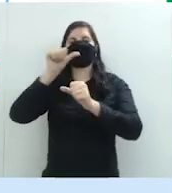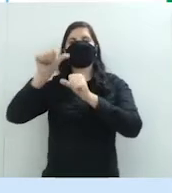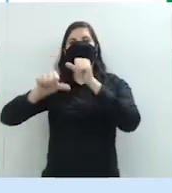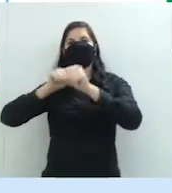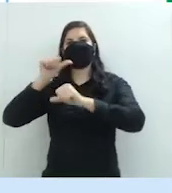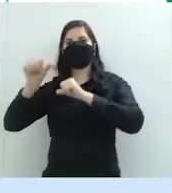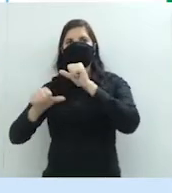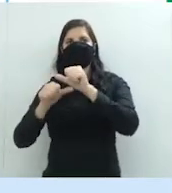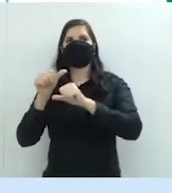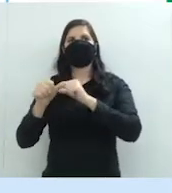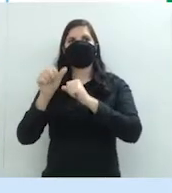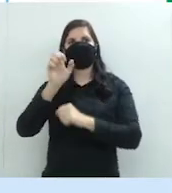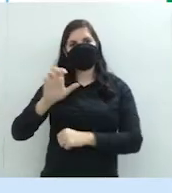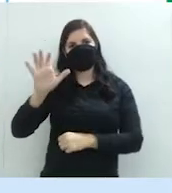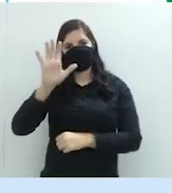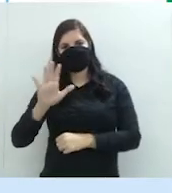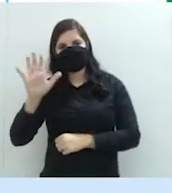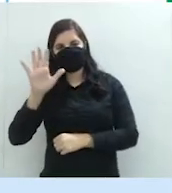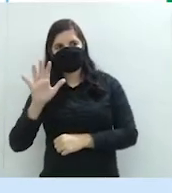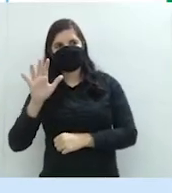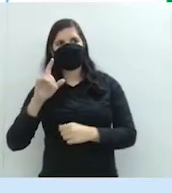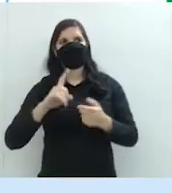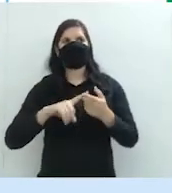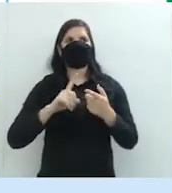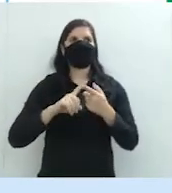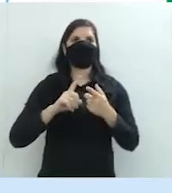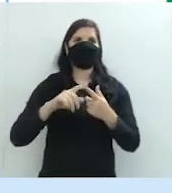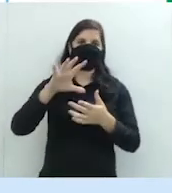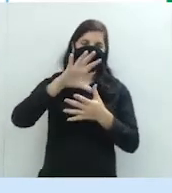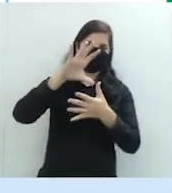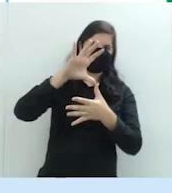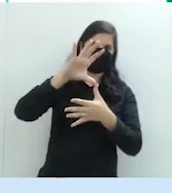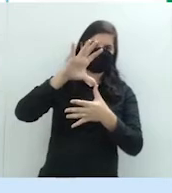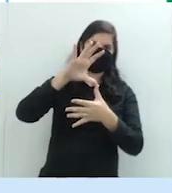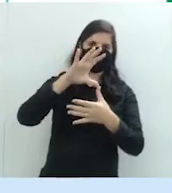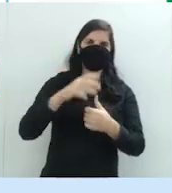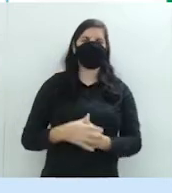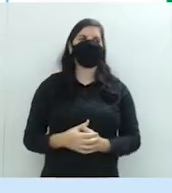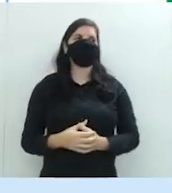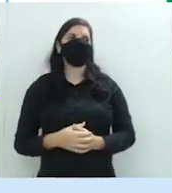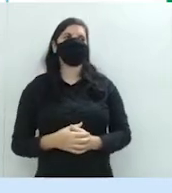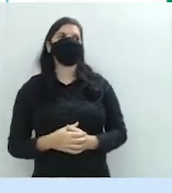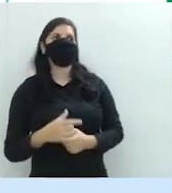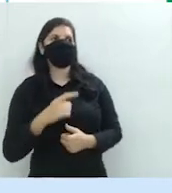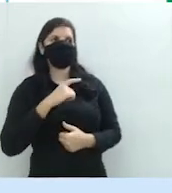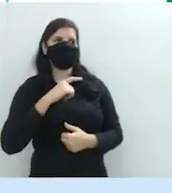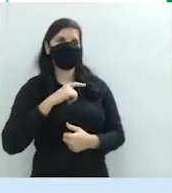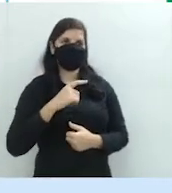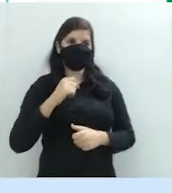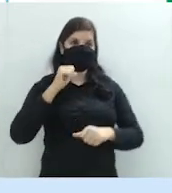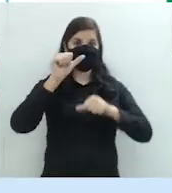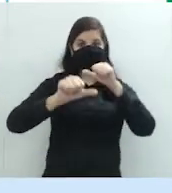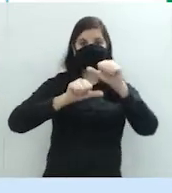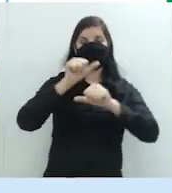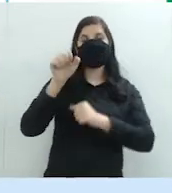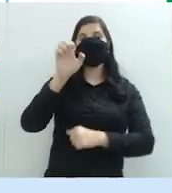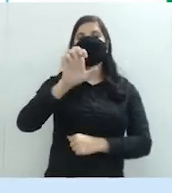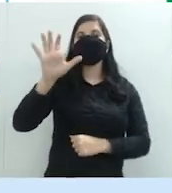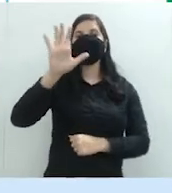transformações, tanto na Europa como na América. Então nós temos transformações na